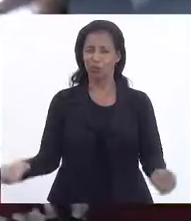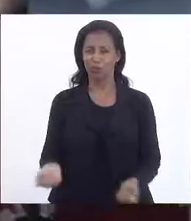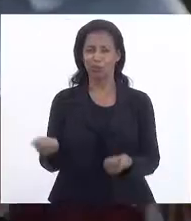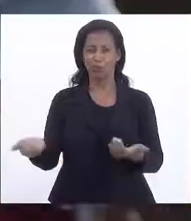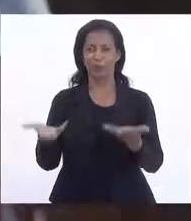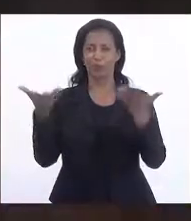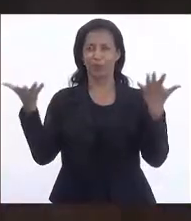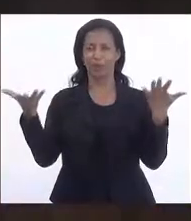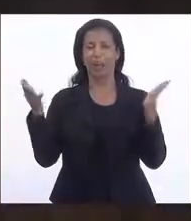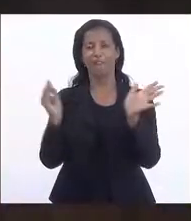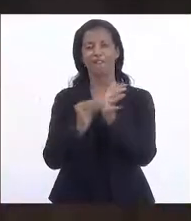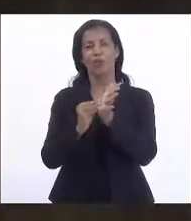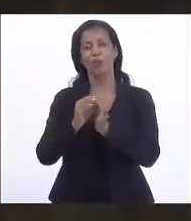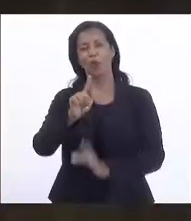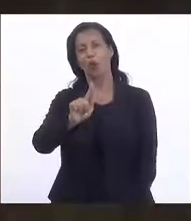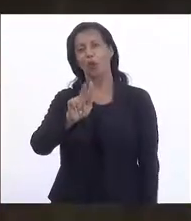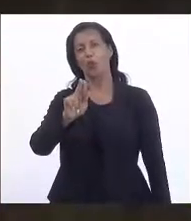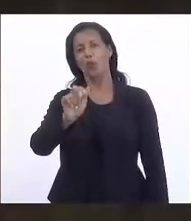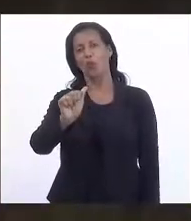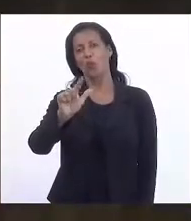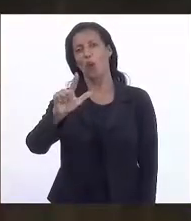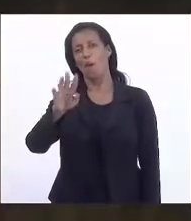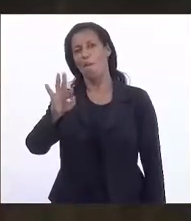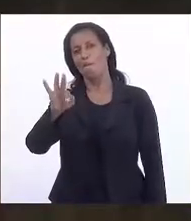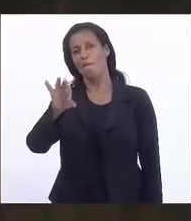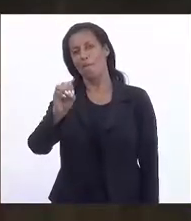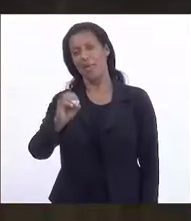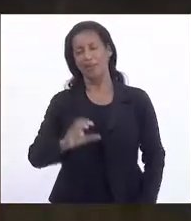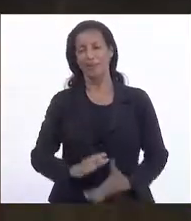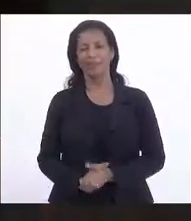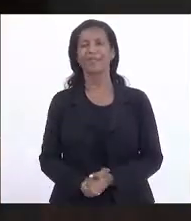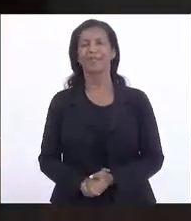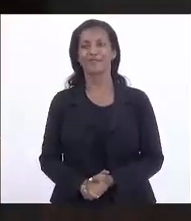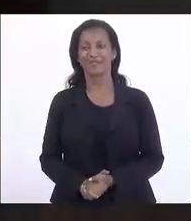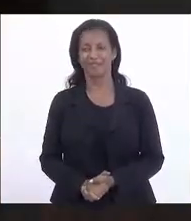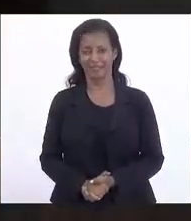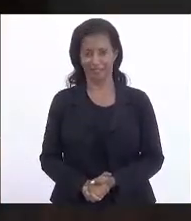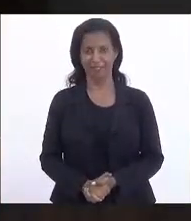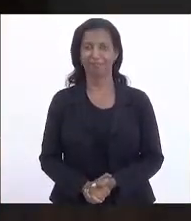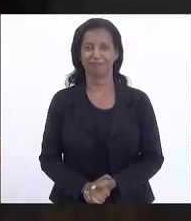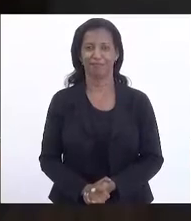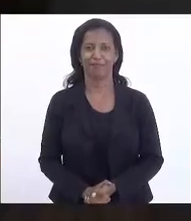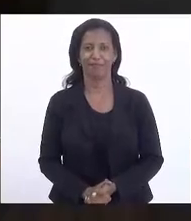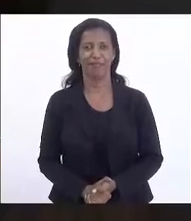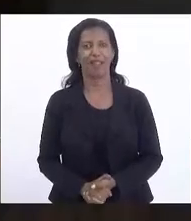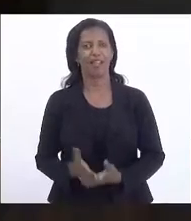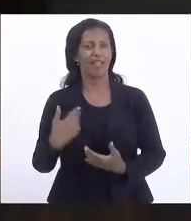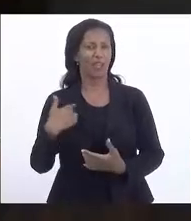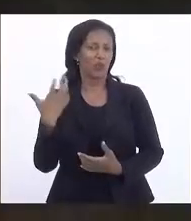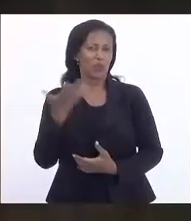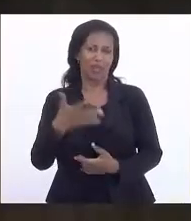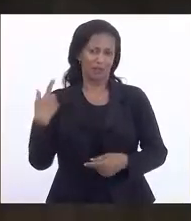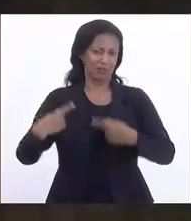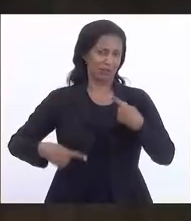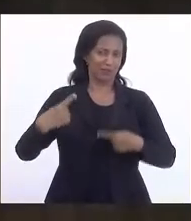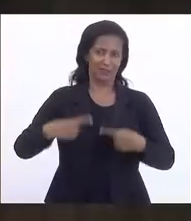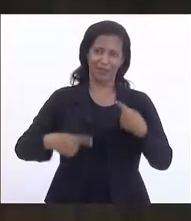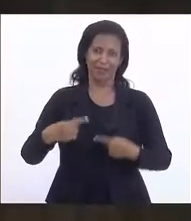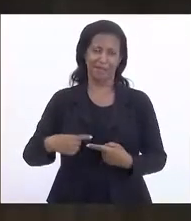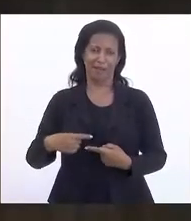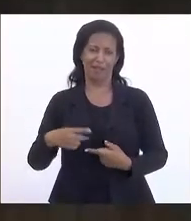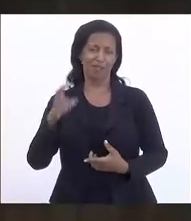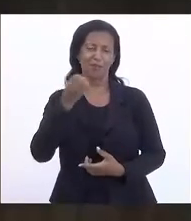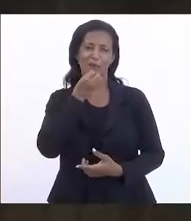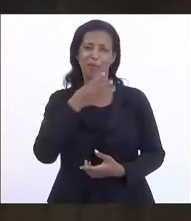Faltou o Gualberto. Faltou o Gualberto. Do lado do... Do lado do Cardeal. Cardeal. Eu não quero fazer desse um debate, mas vale o